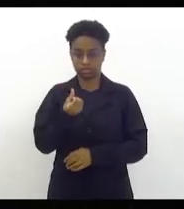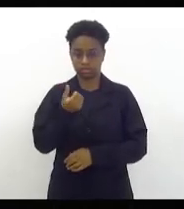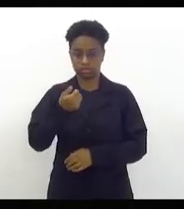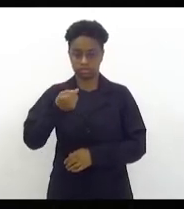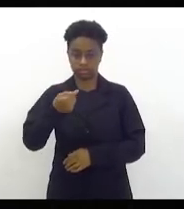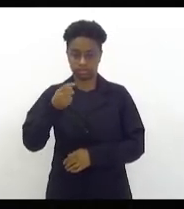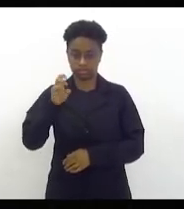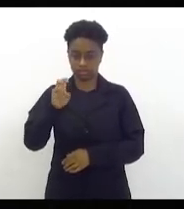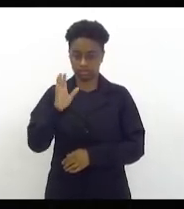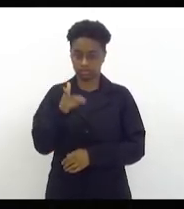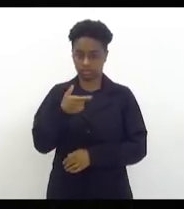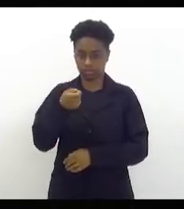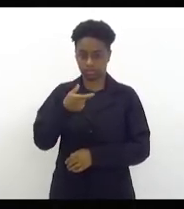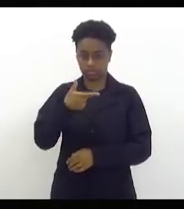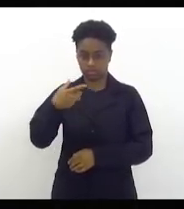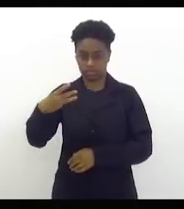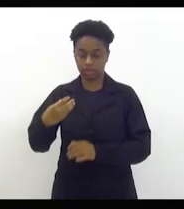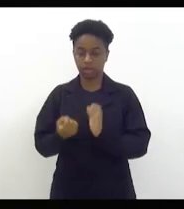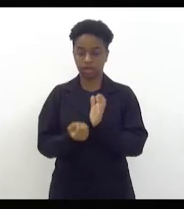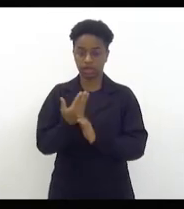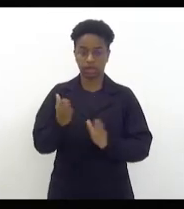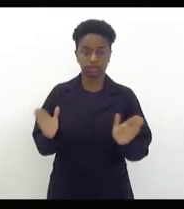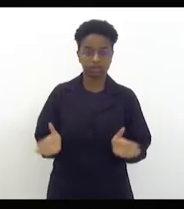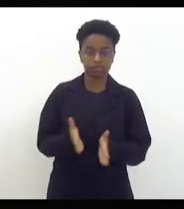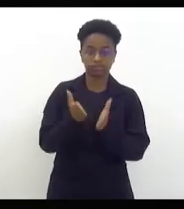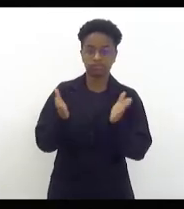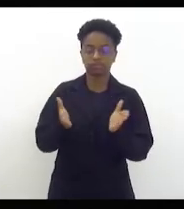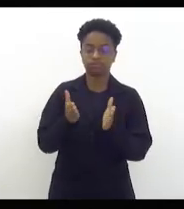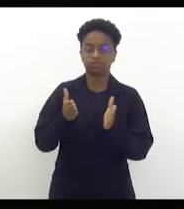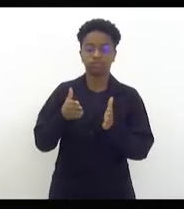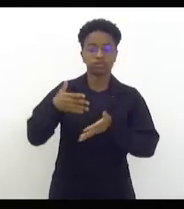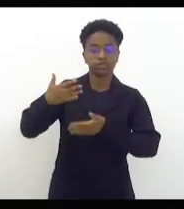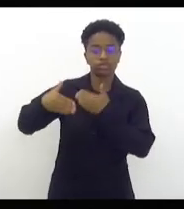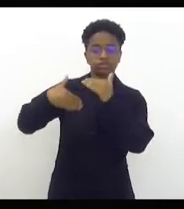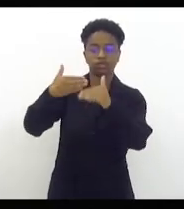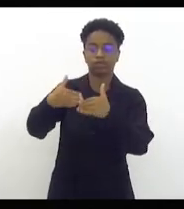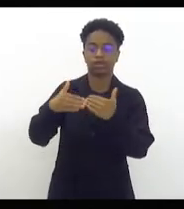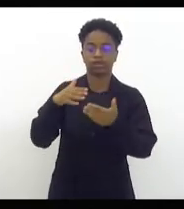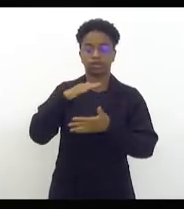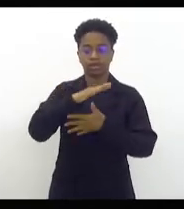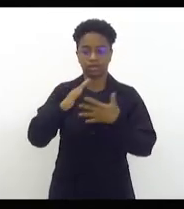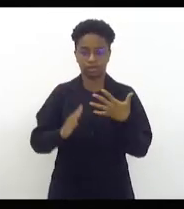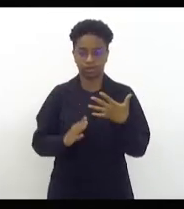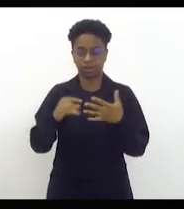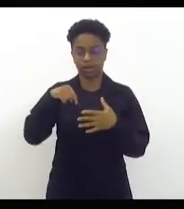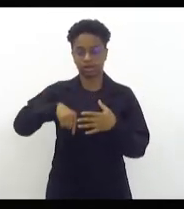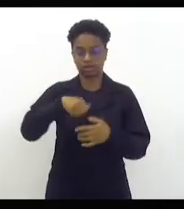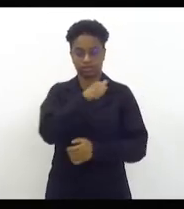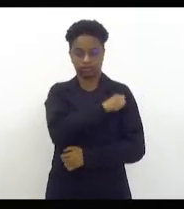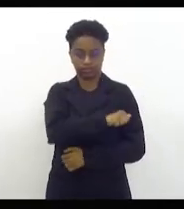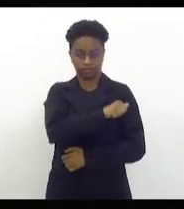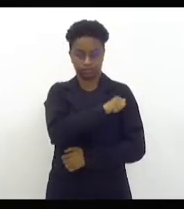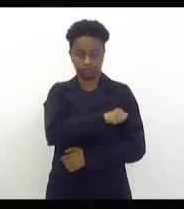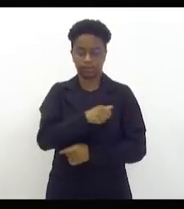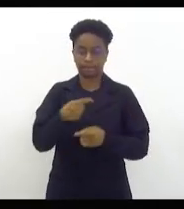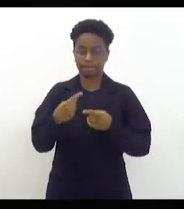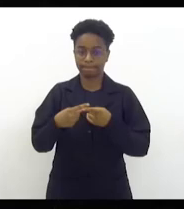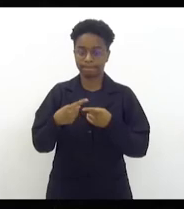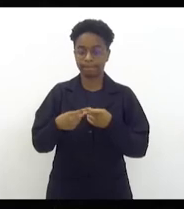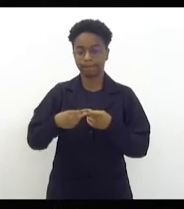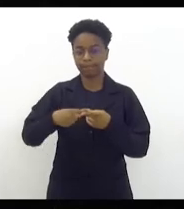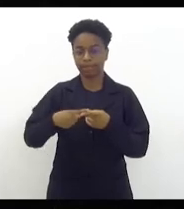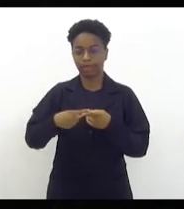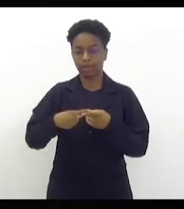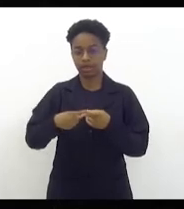1675/2023, que cria o estímulo para o desenvolvimento da língua brasileira de sinais no âmbito do Estado do Rio de Janeiro, que determina,